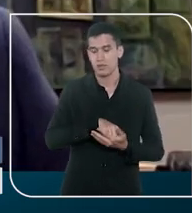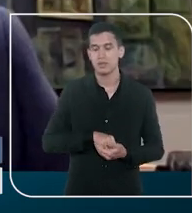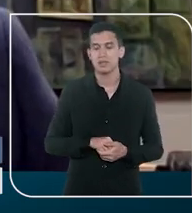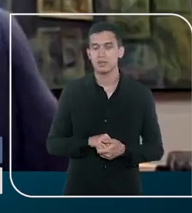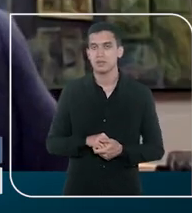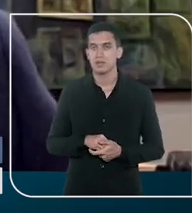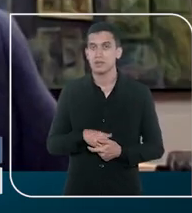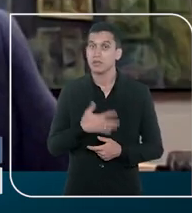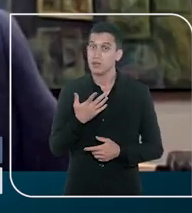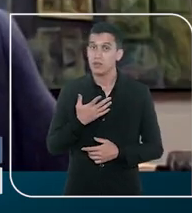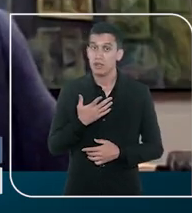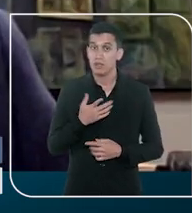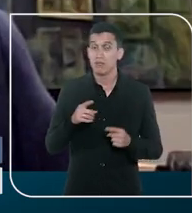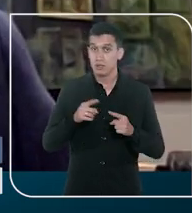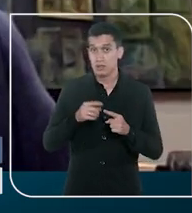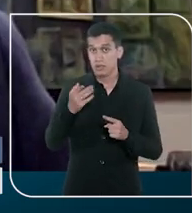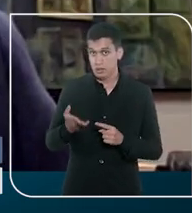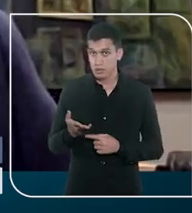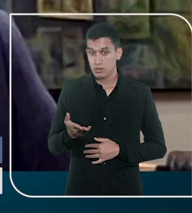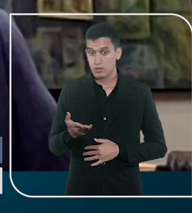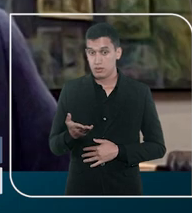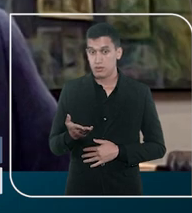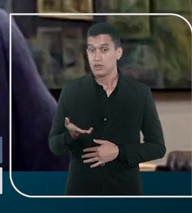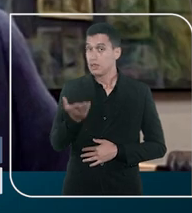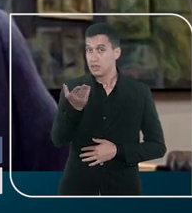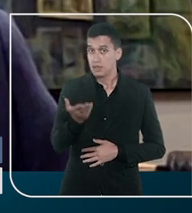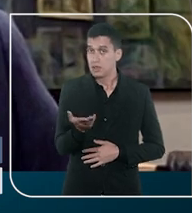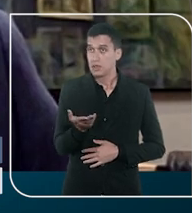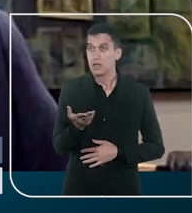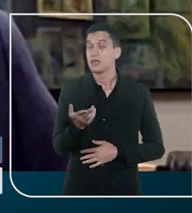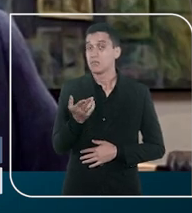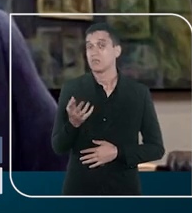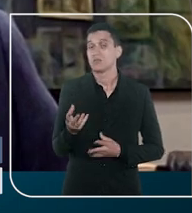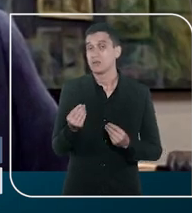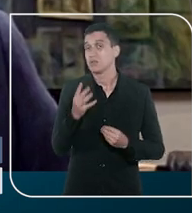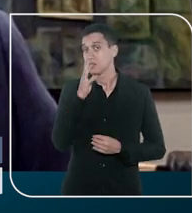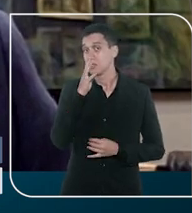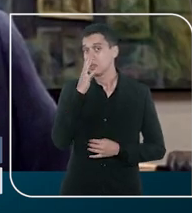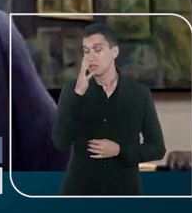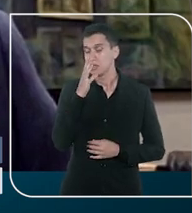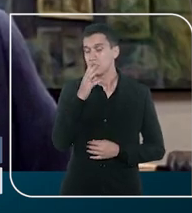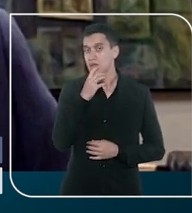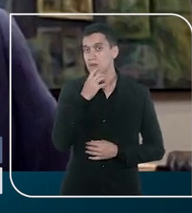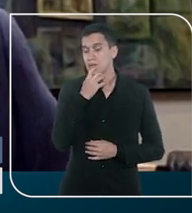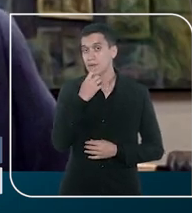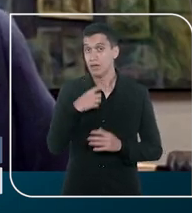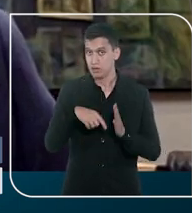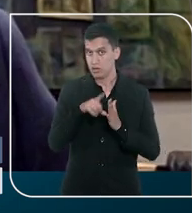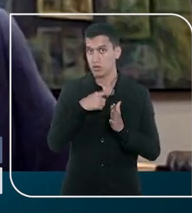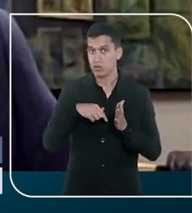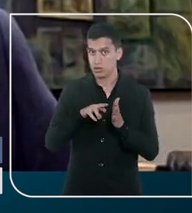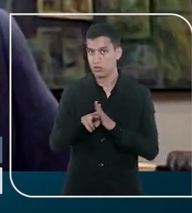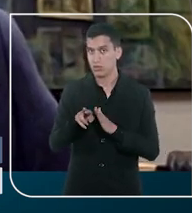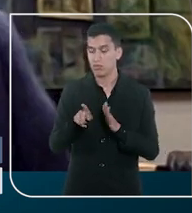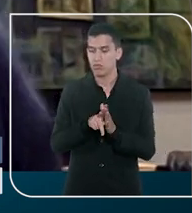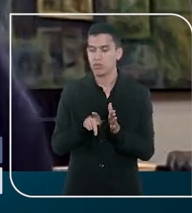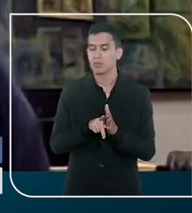Pontualmente com relação a isso, você permite, Fátima, é muito interessante, até antes de eu responder, a questão do